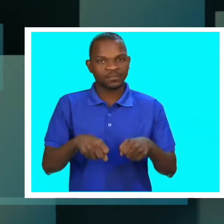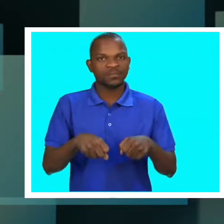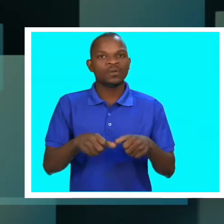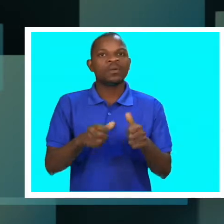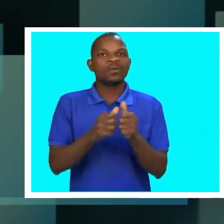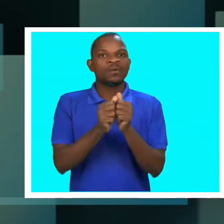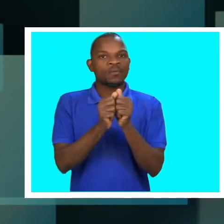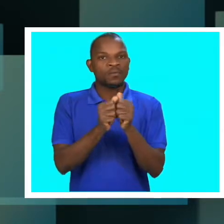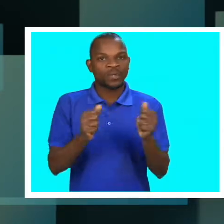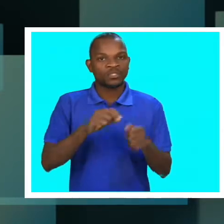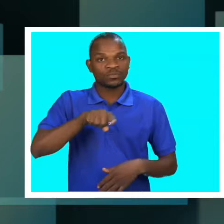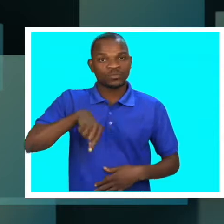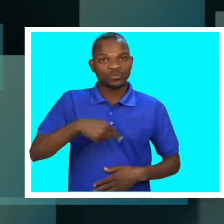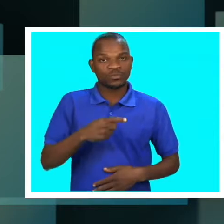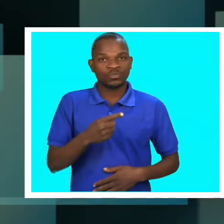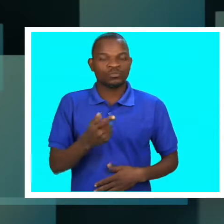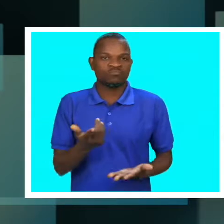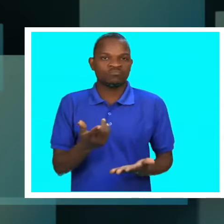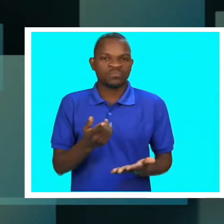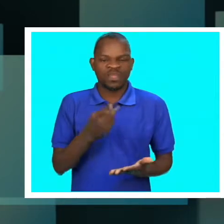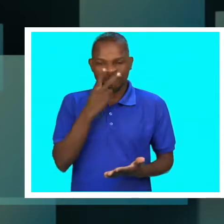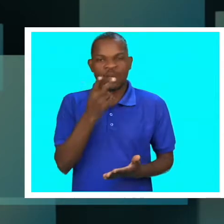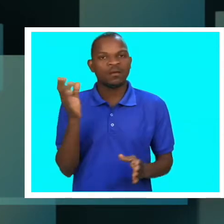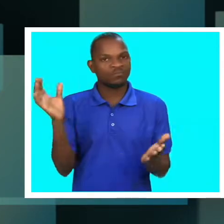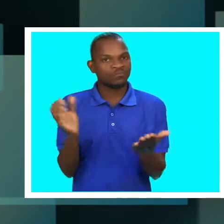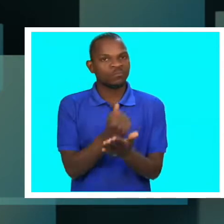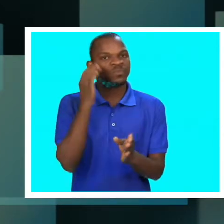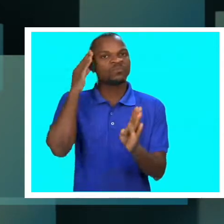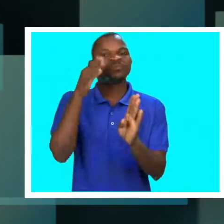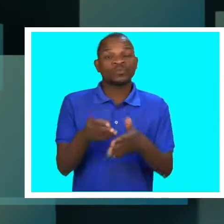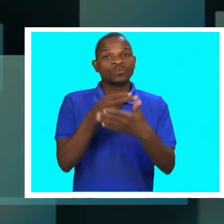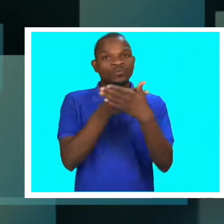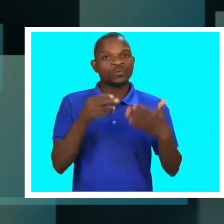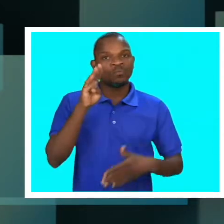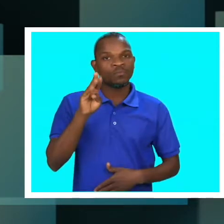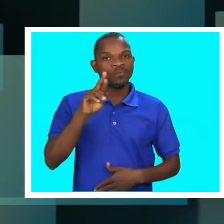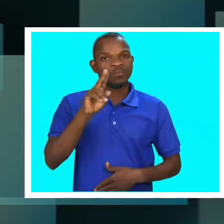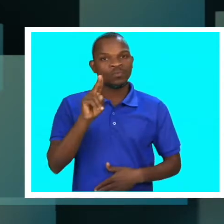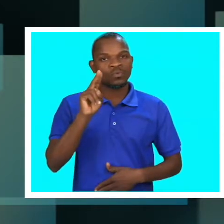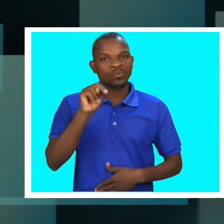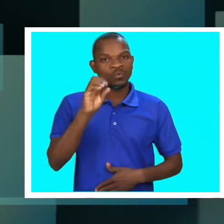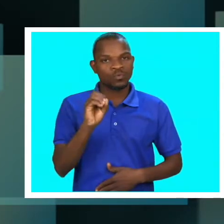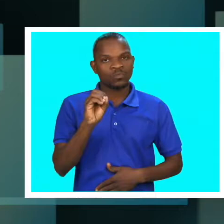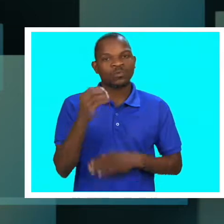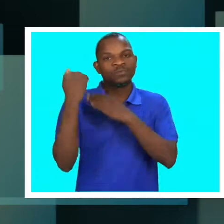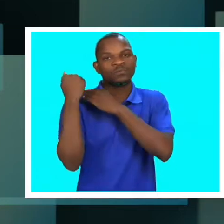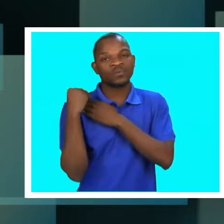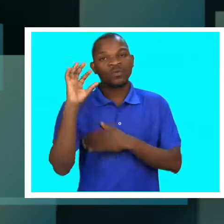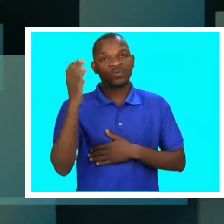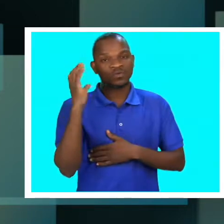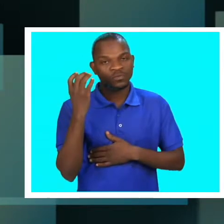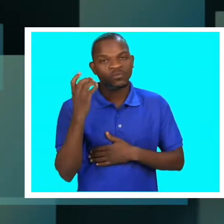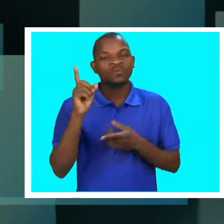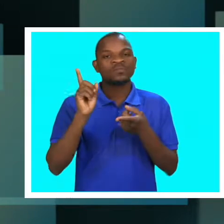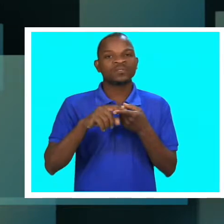sim. Mas no nosso ponto de vista está atingido o objetivo. Bruno Morgato, dirigente do Costa do Sol